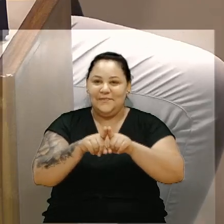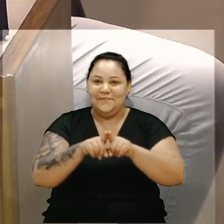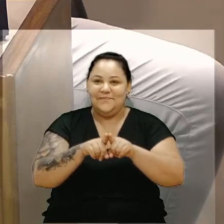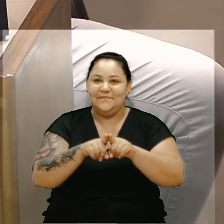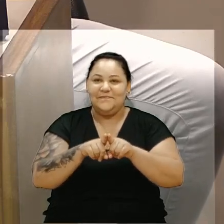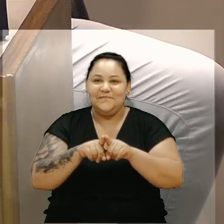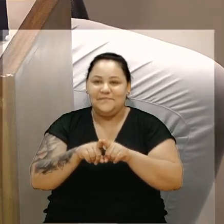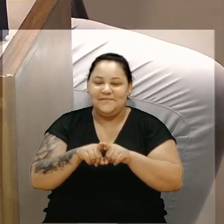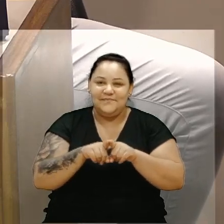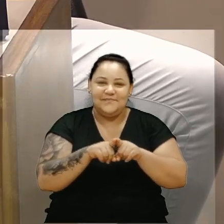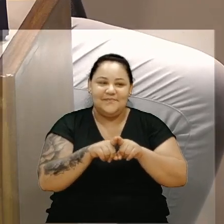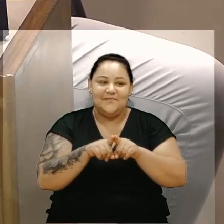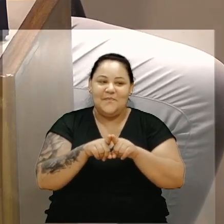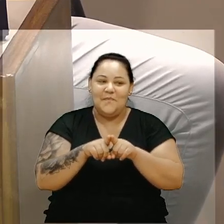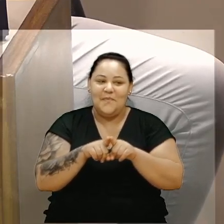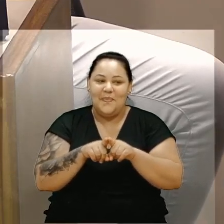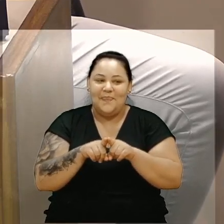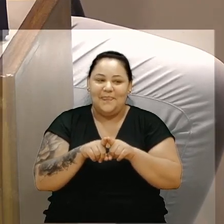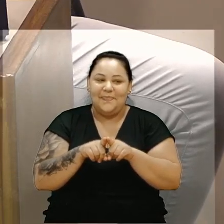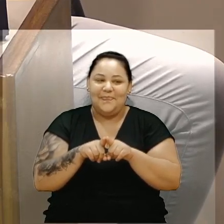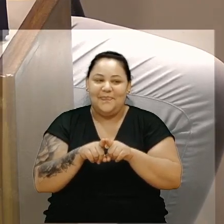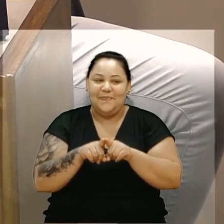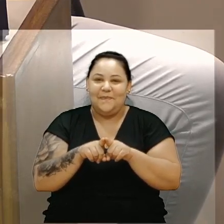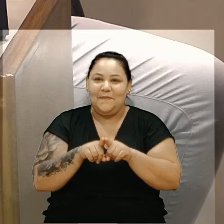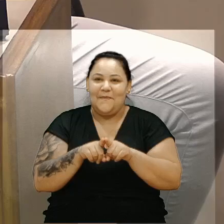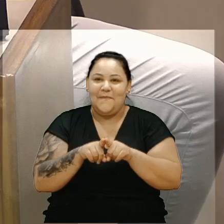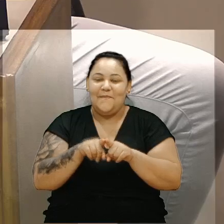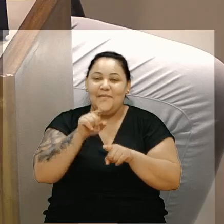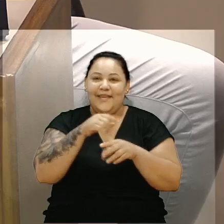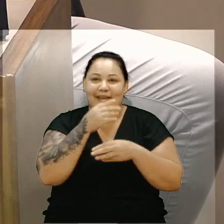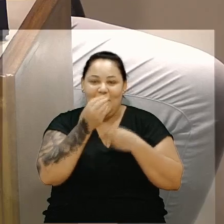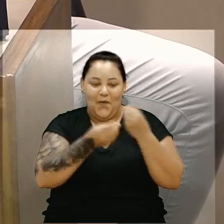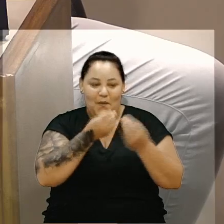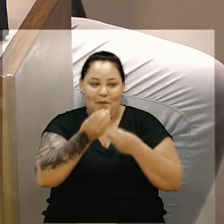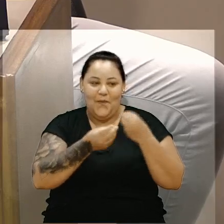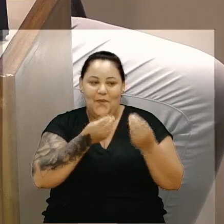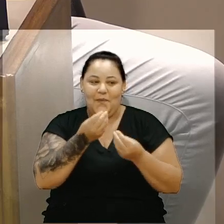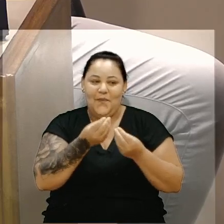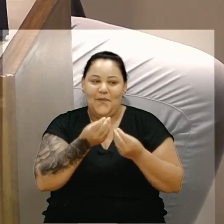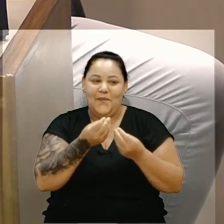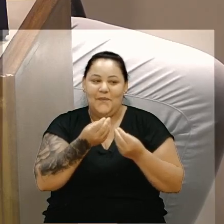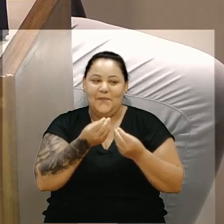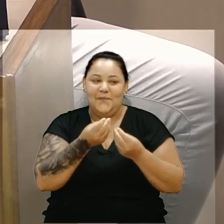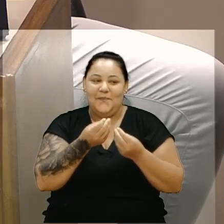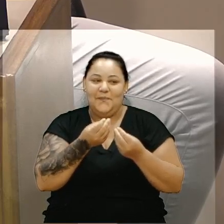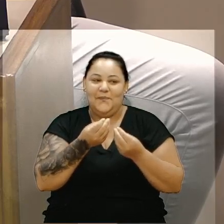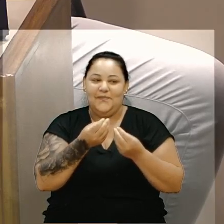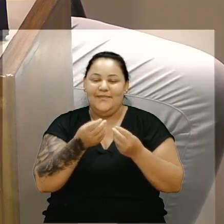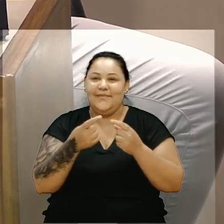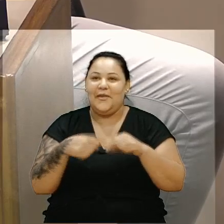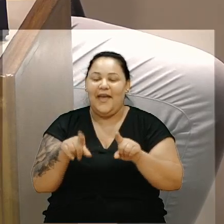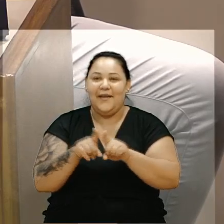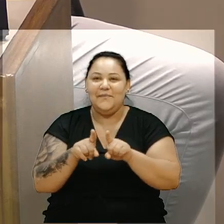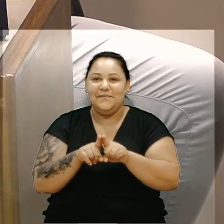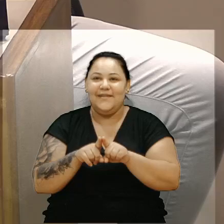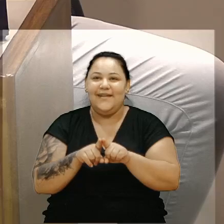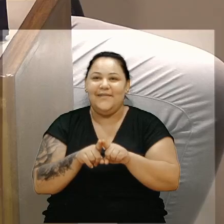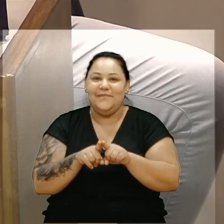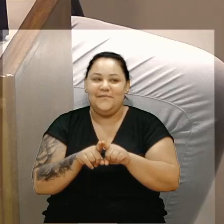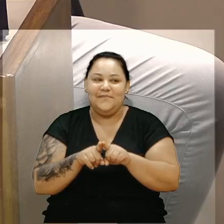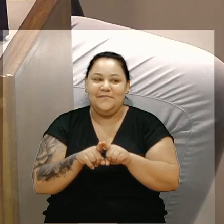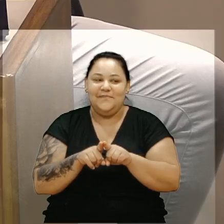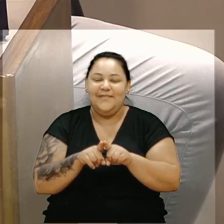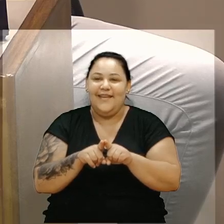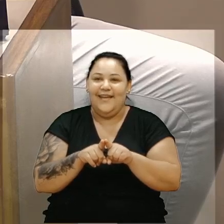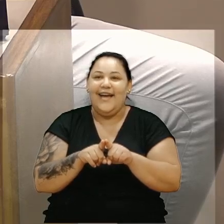Né, o prefeito Agilá faz uma grande escolha em colocando o senhor como líder de governo. Né, quero que saiba que tem o apoio